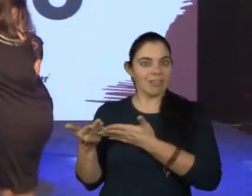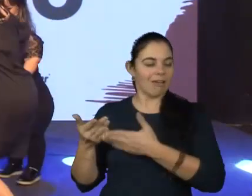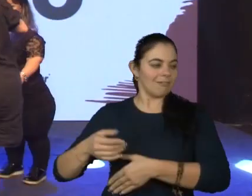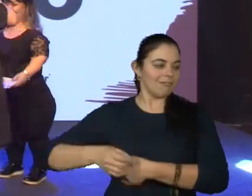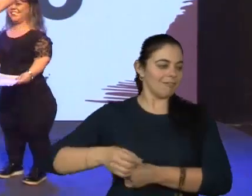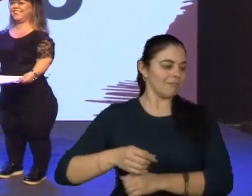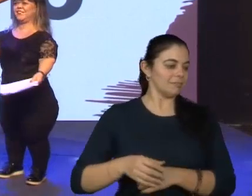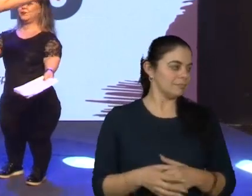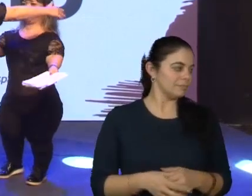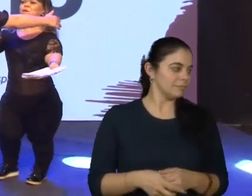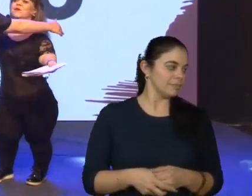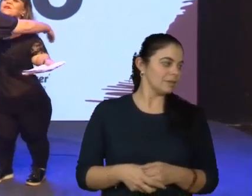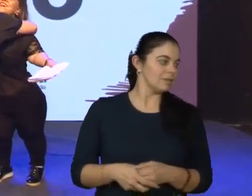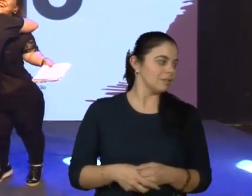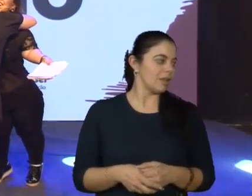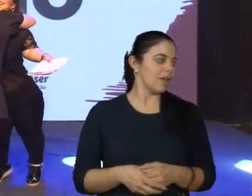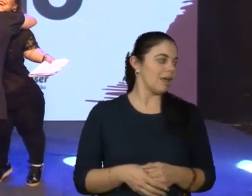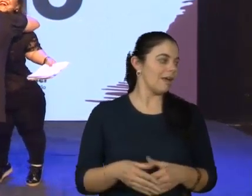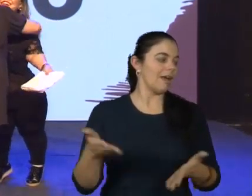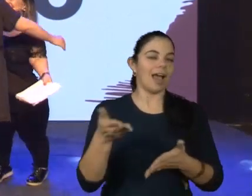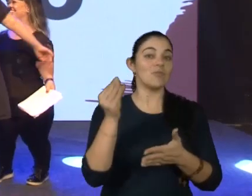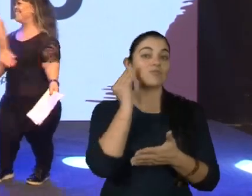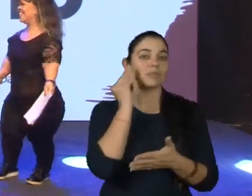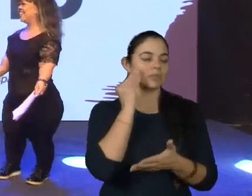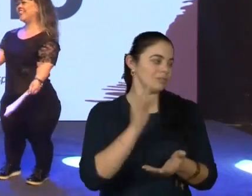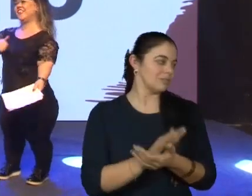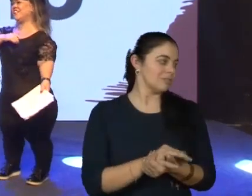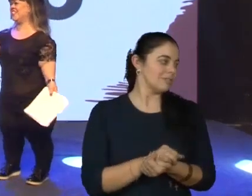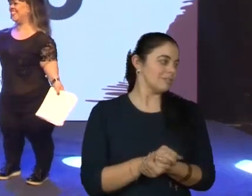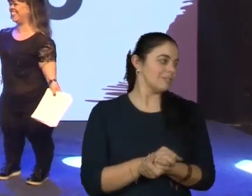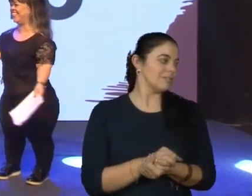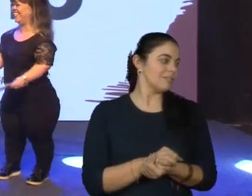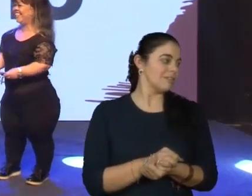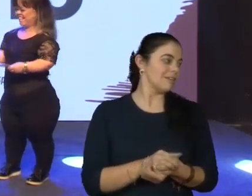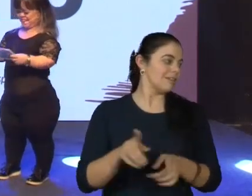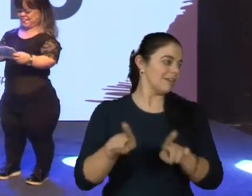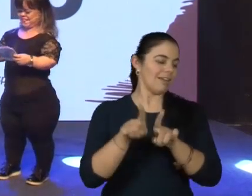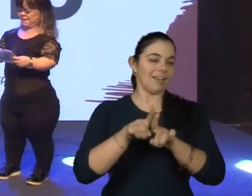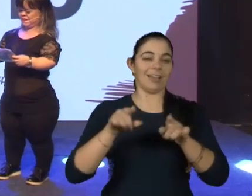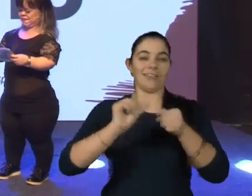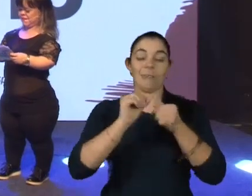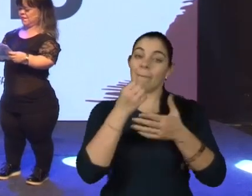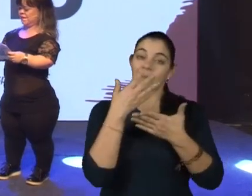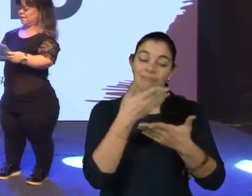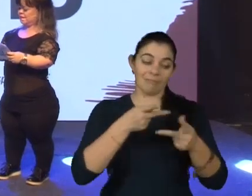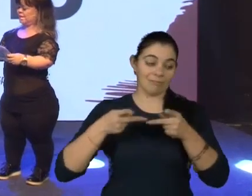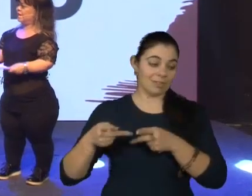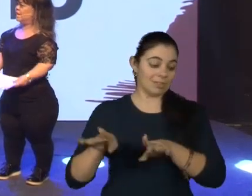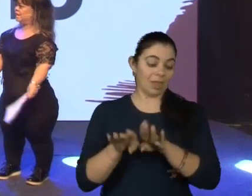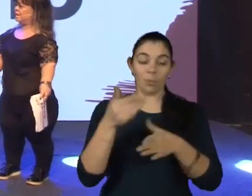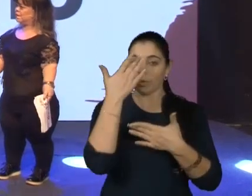Mariana. Aí. Tudo bom? Aqui, ó, Mari. É. Muito bem. Seja bem-vinda. Boa